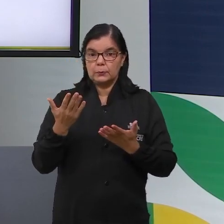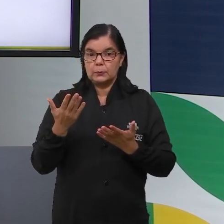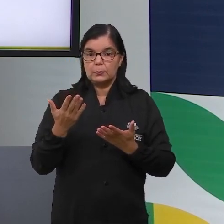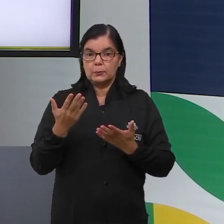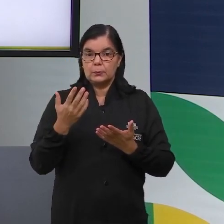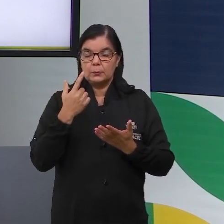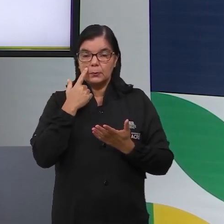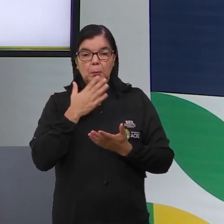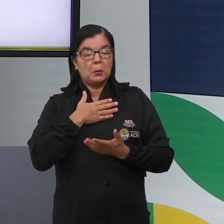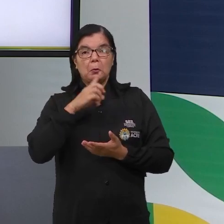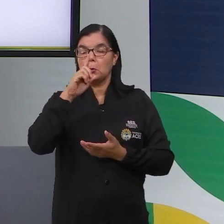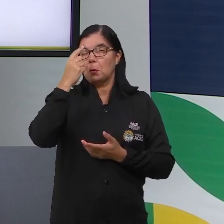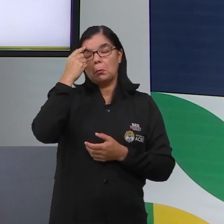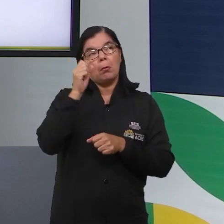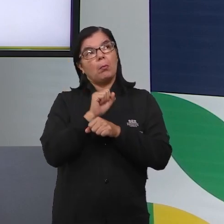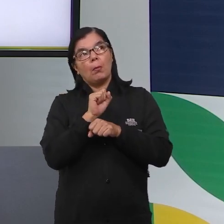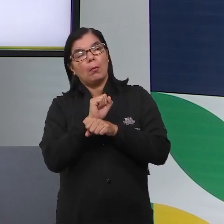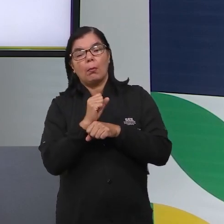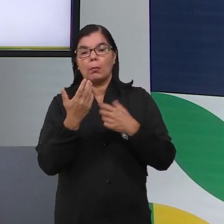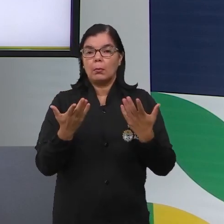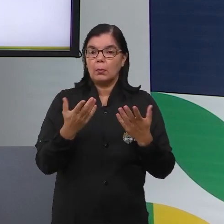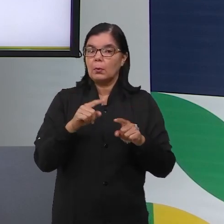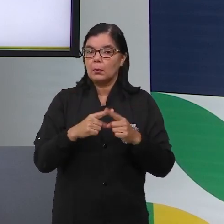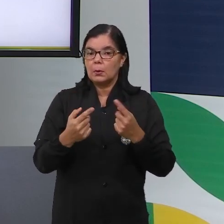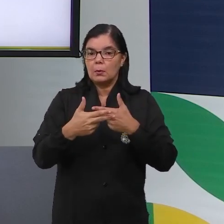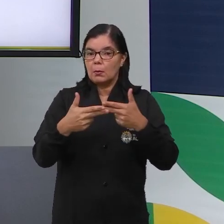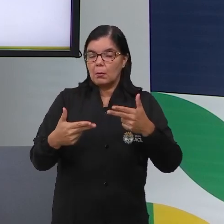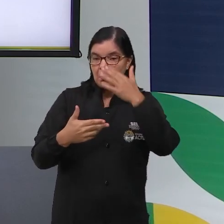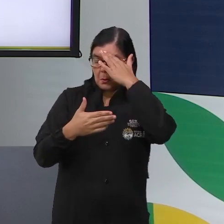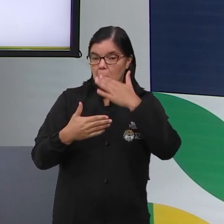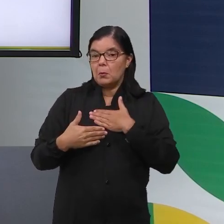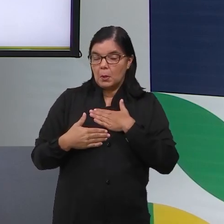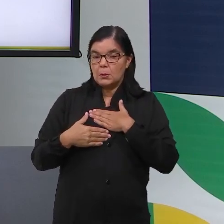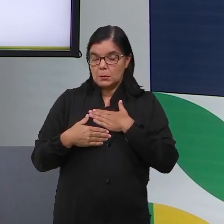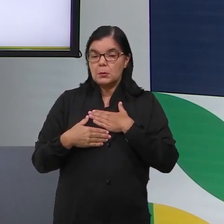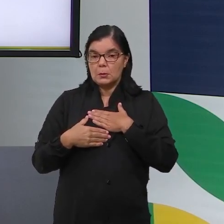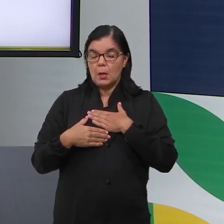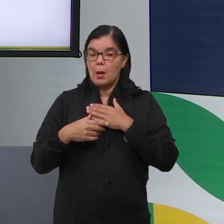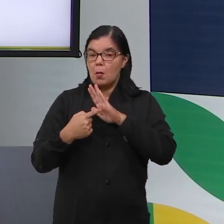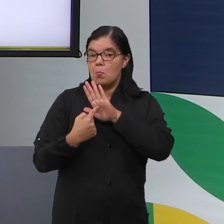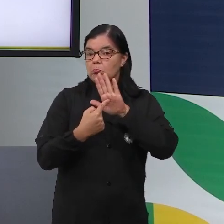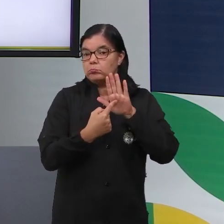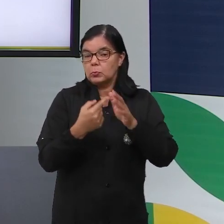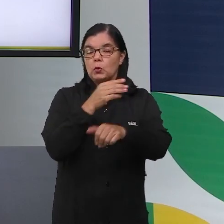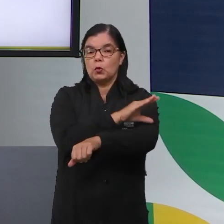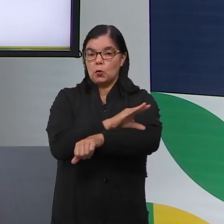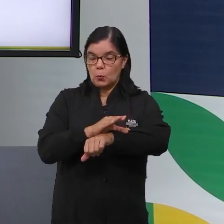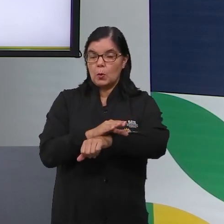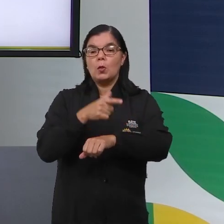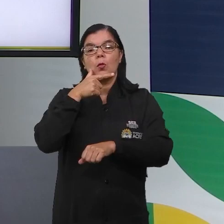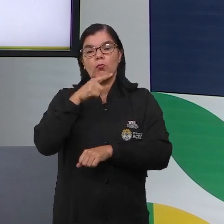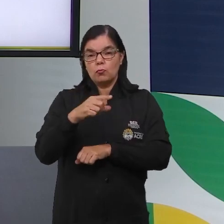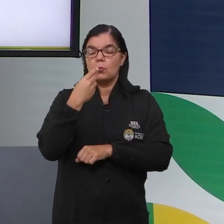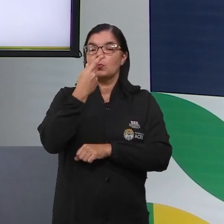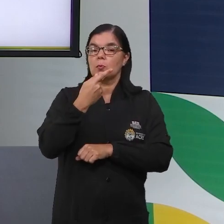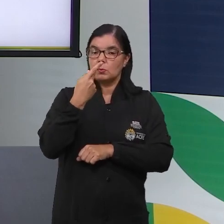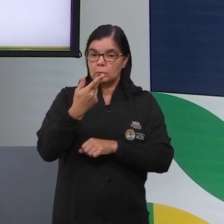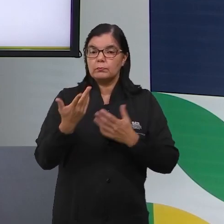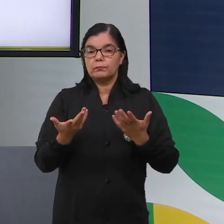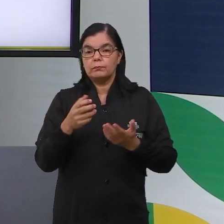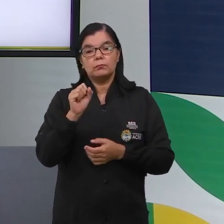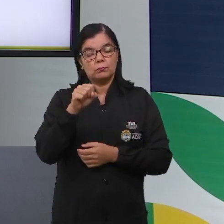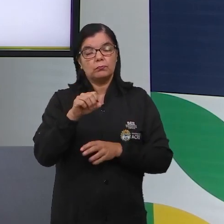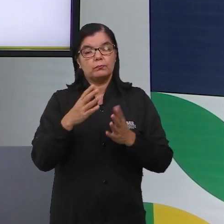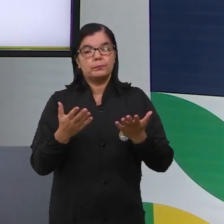Interessante, né? Tipo, meu Deus, eu nunca tinha parado para pensar que determinado tipo de corpo, ele conversa com a cultura do idioma que fala.